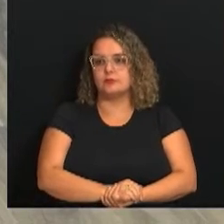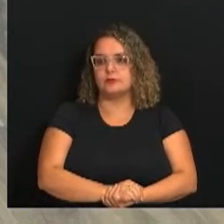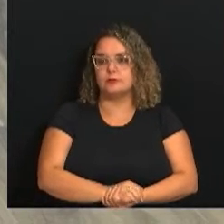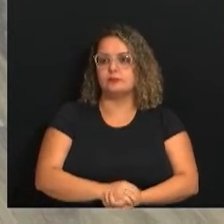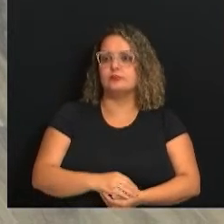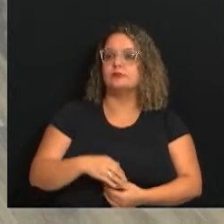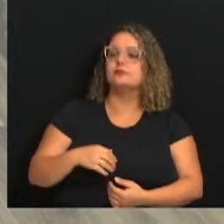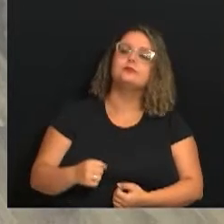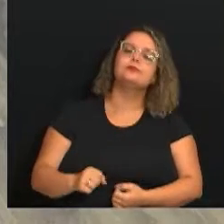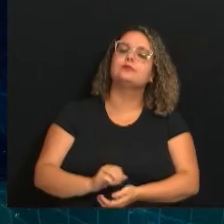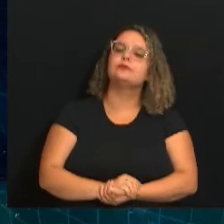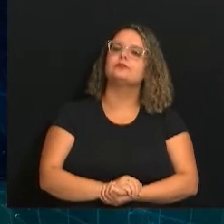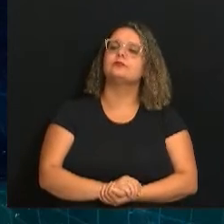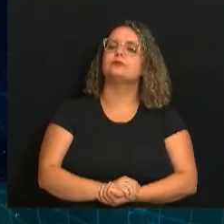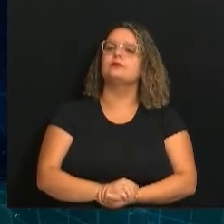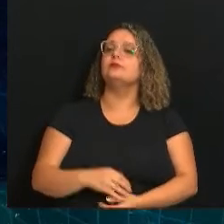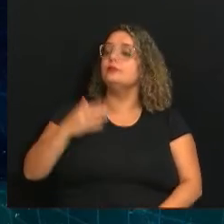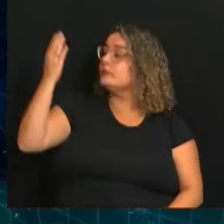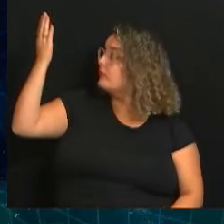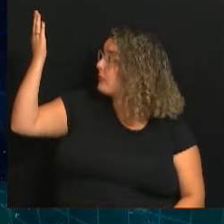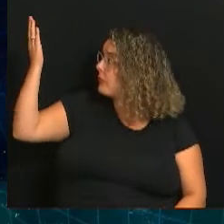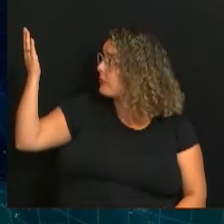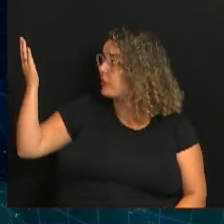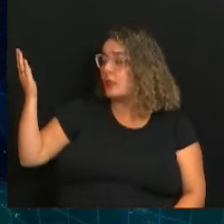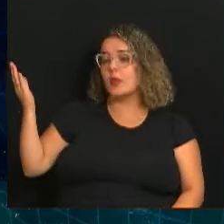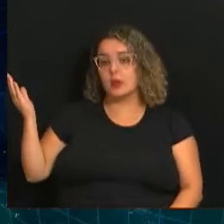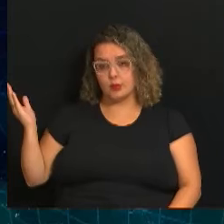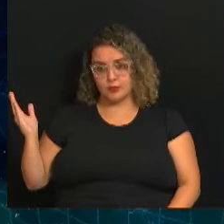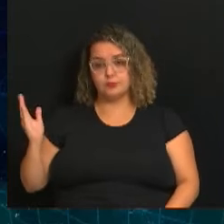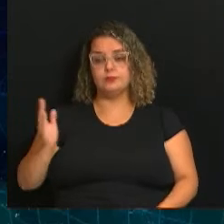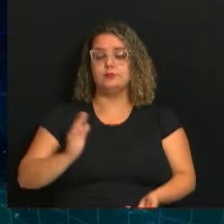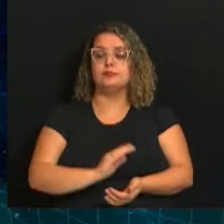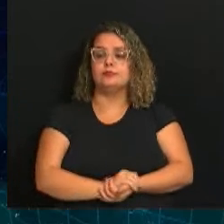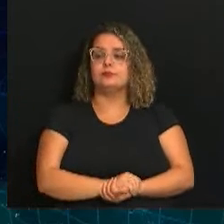nossa cidade. Olha, nós temos aqui